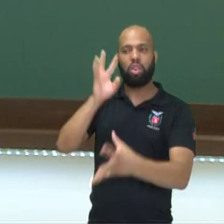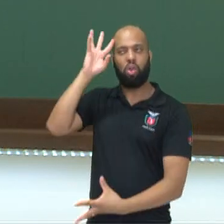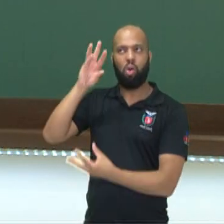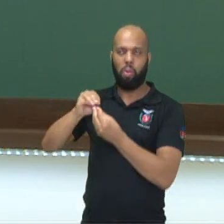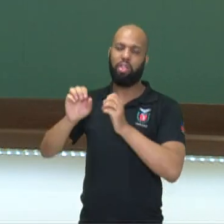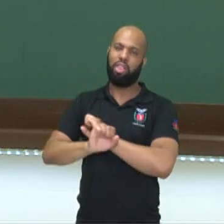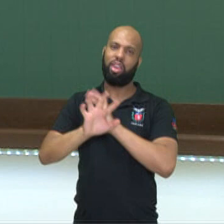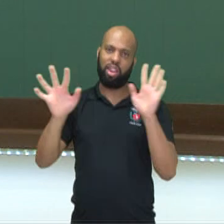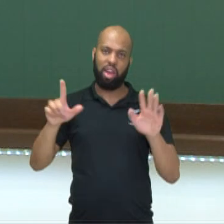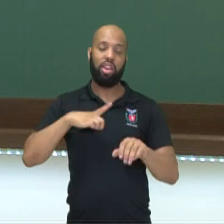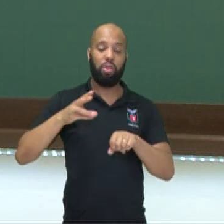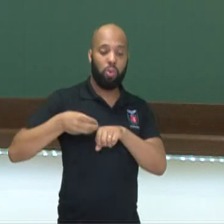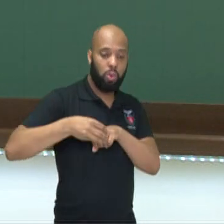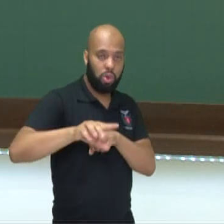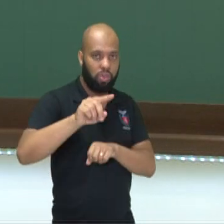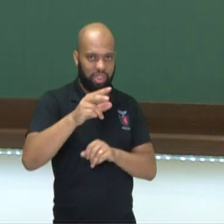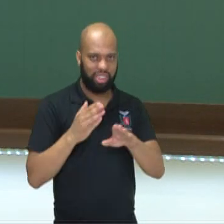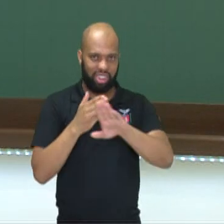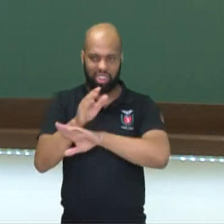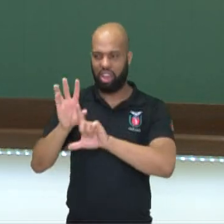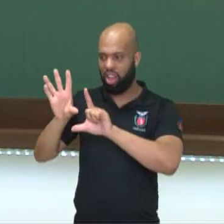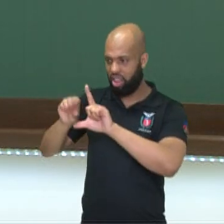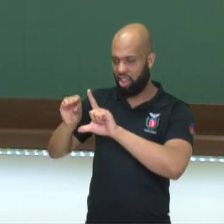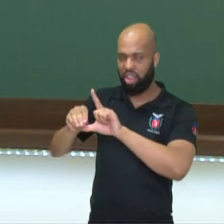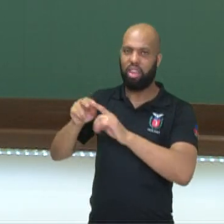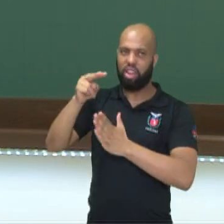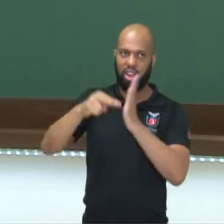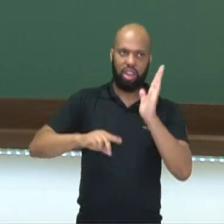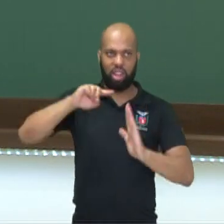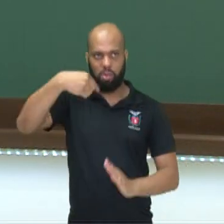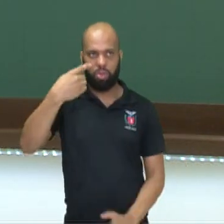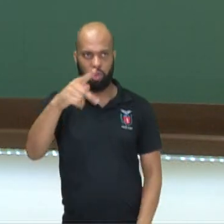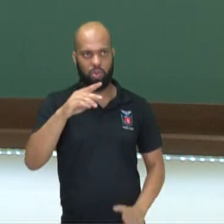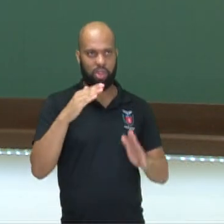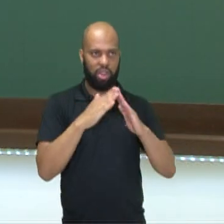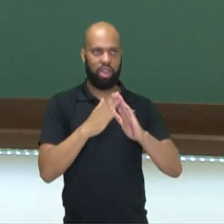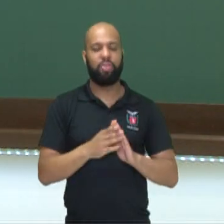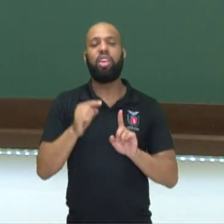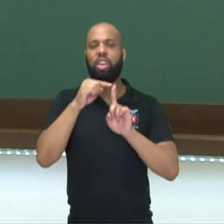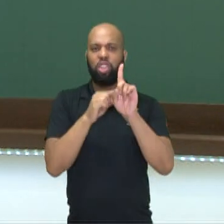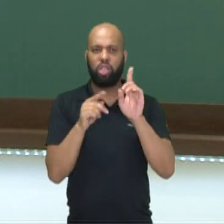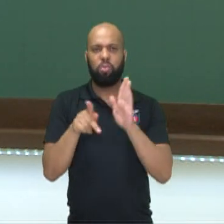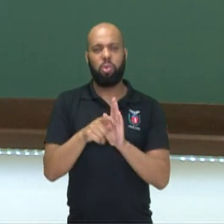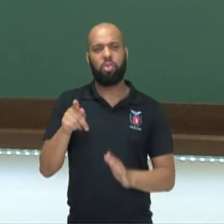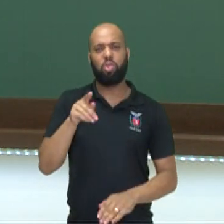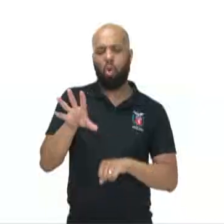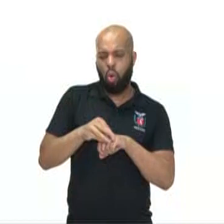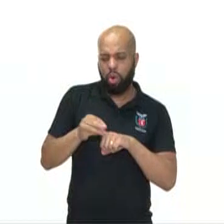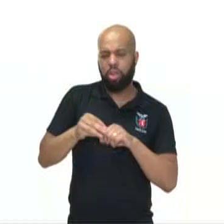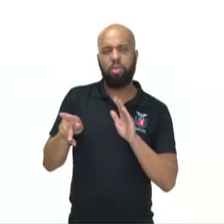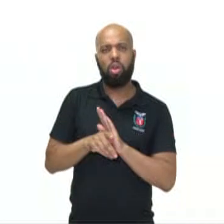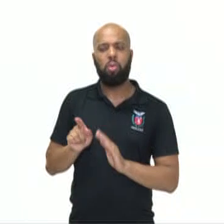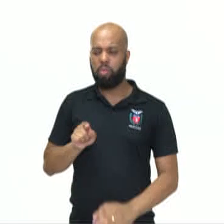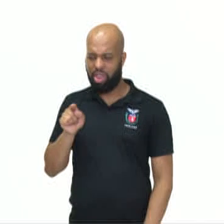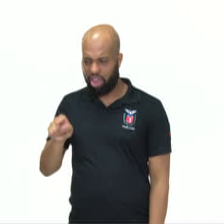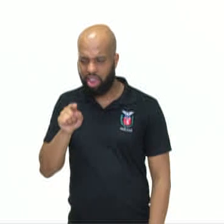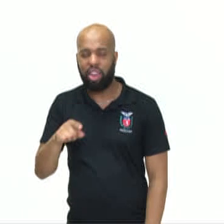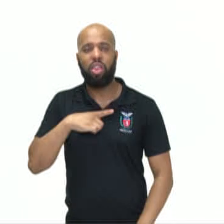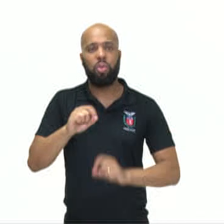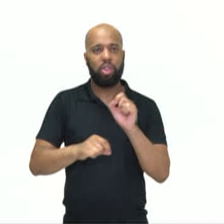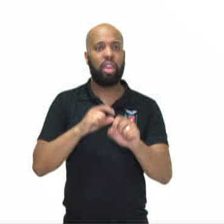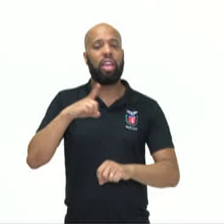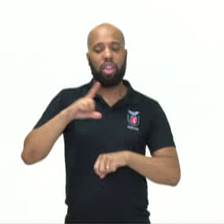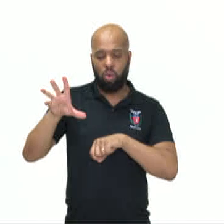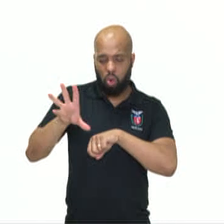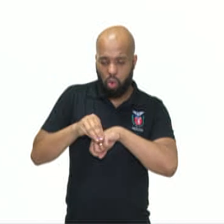mais uma vez a sugestão para vocês lerem aí em casa, certo? Tipo de conhecimento para o Kant. Então, Kant vai pensar o